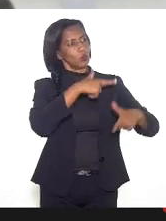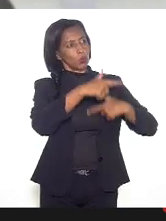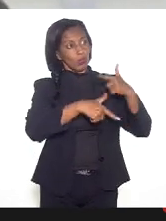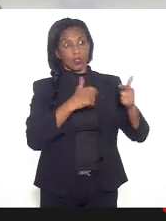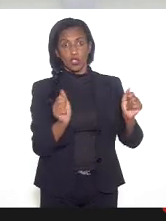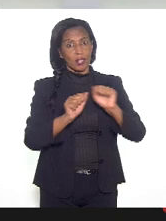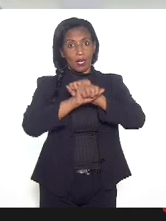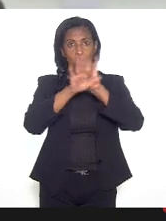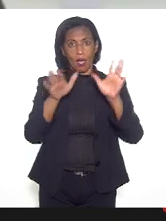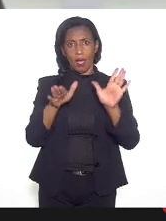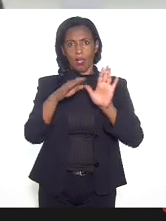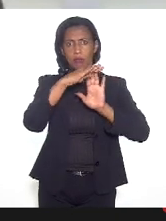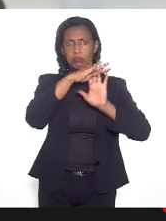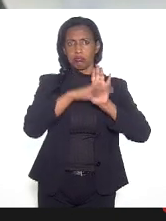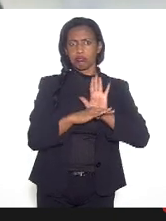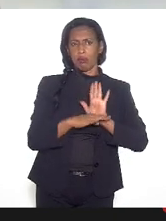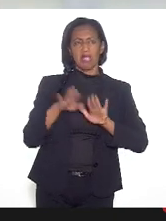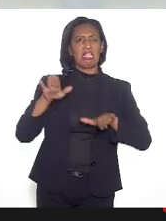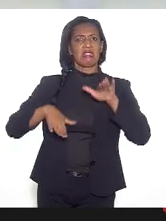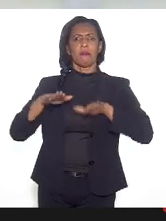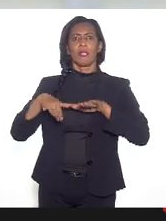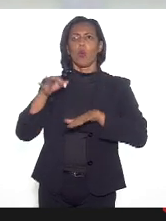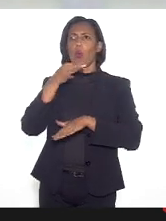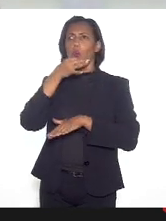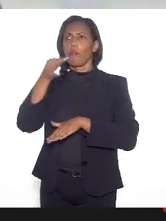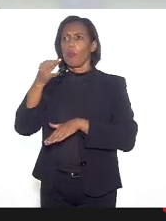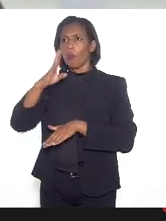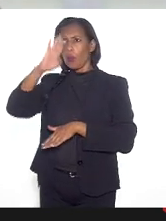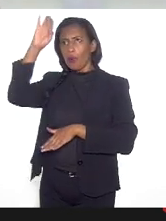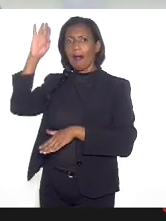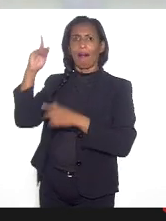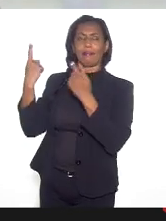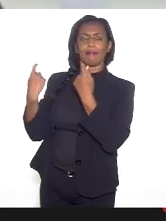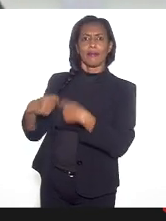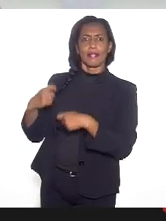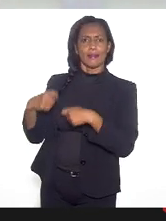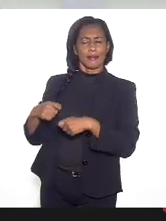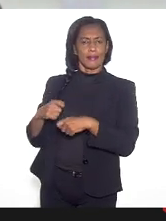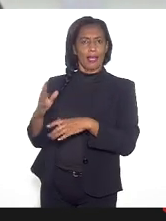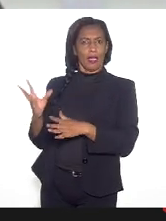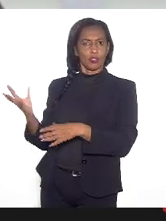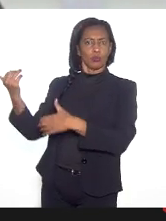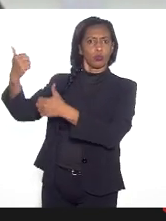muito claro, independente do que venha do Corpo de Bombeiros, que há necessidade efetiva,